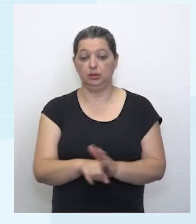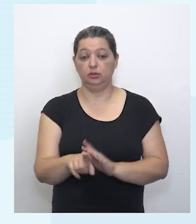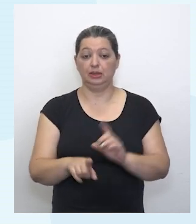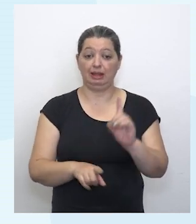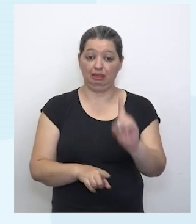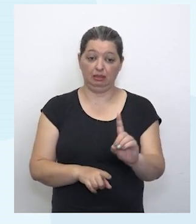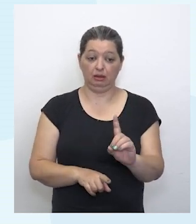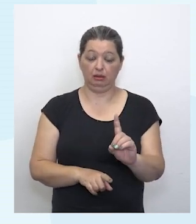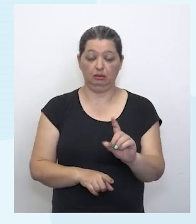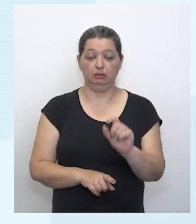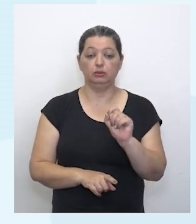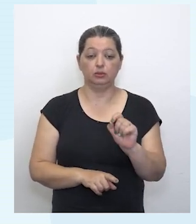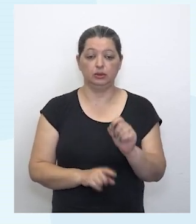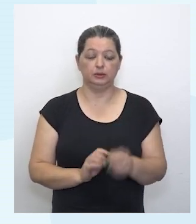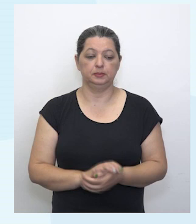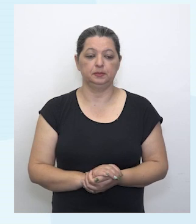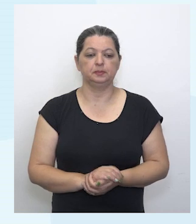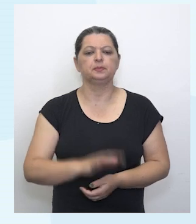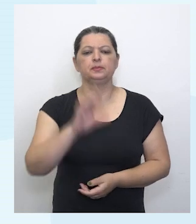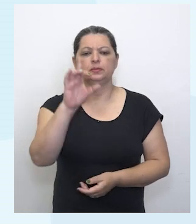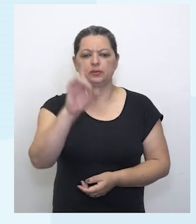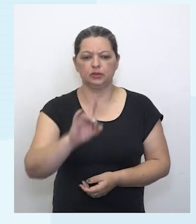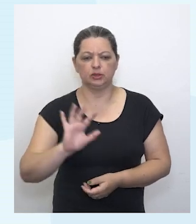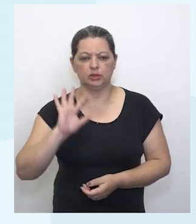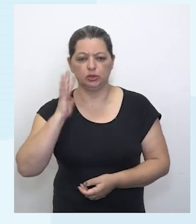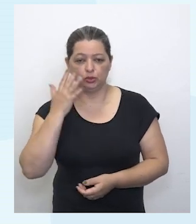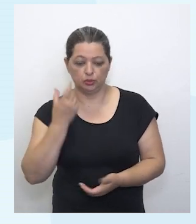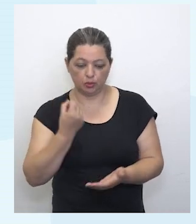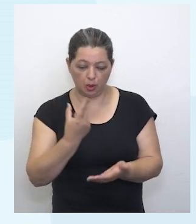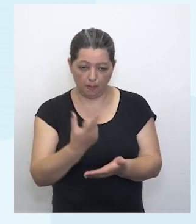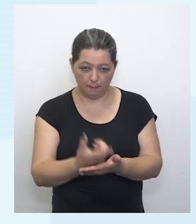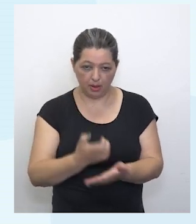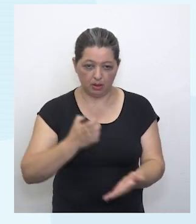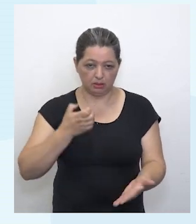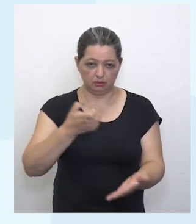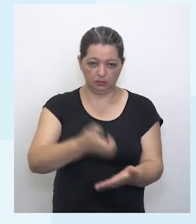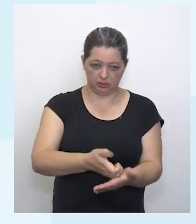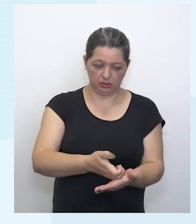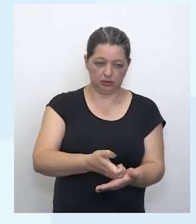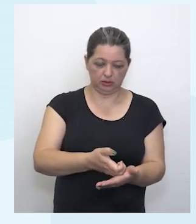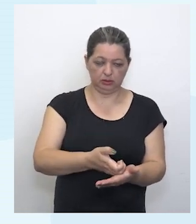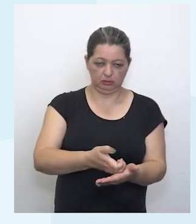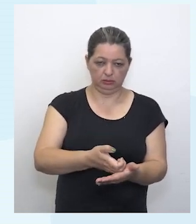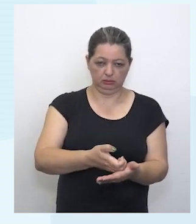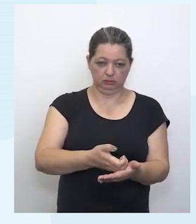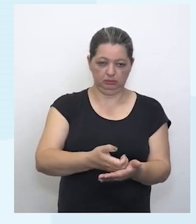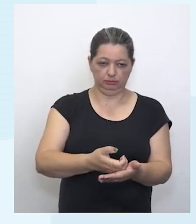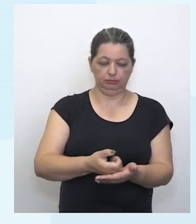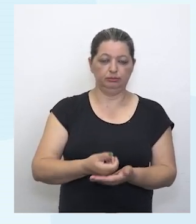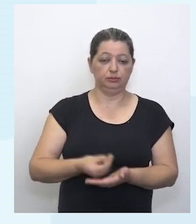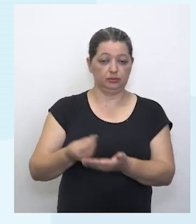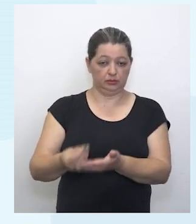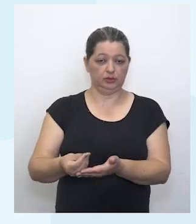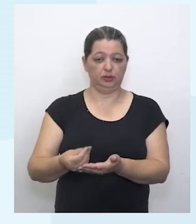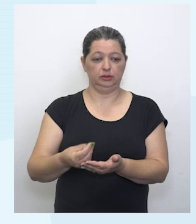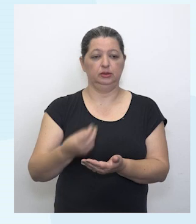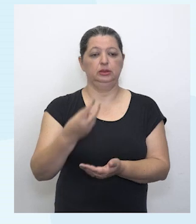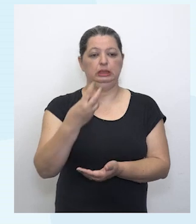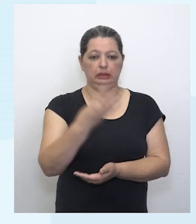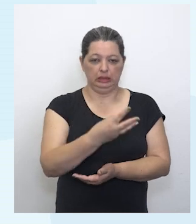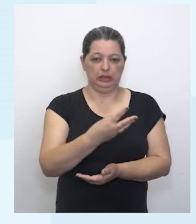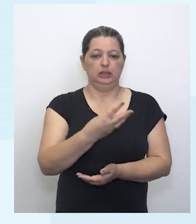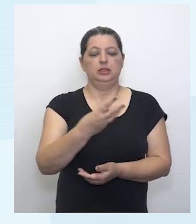seguinte: a diretora resolveu comprar à vista e entregou ao fornecedor 3 notas de 20, 2 notas